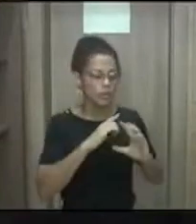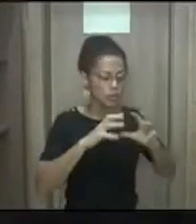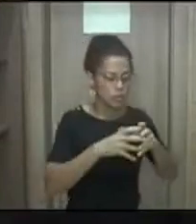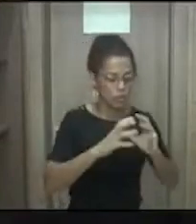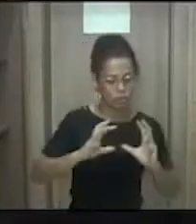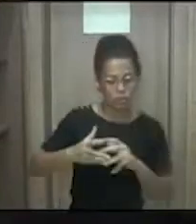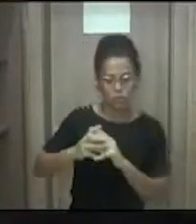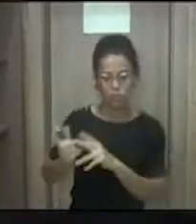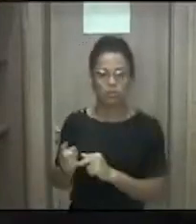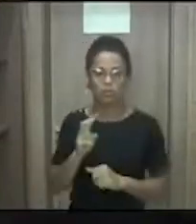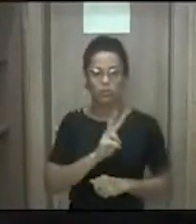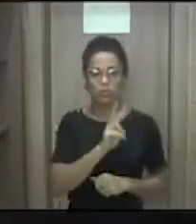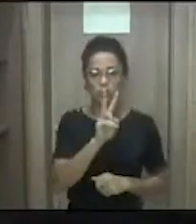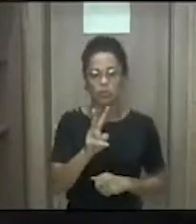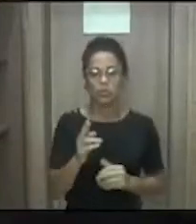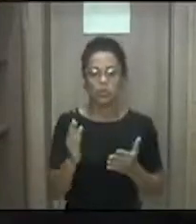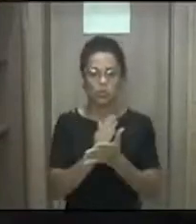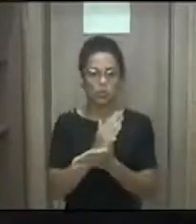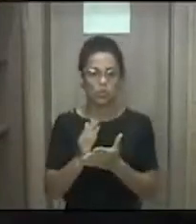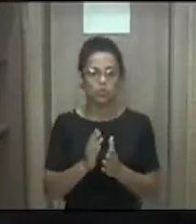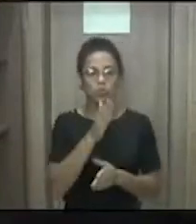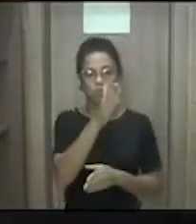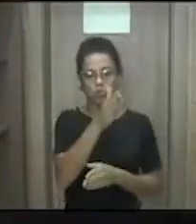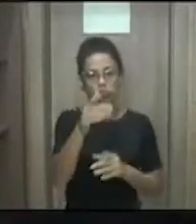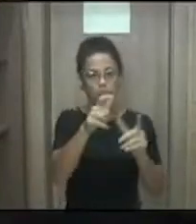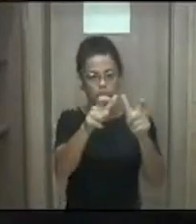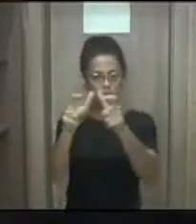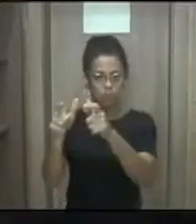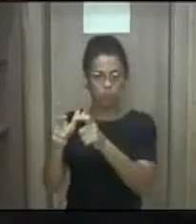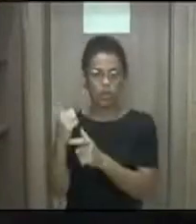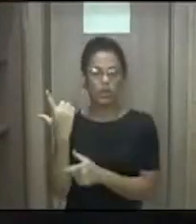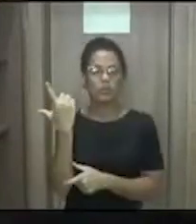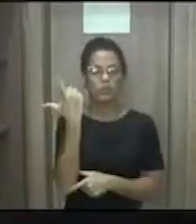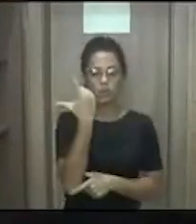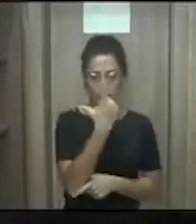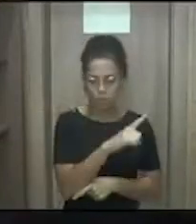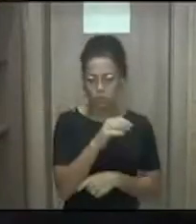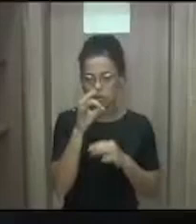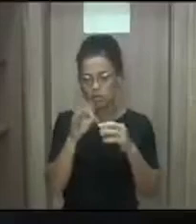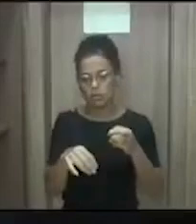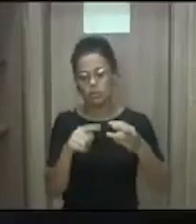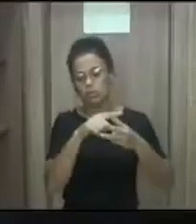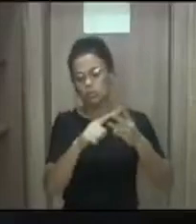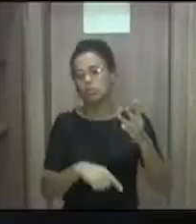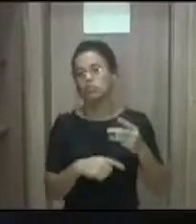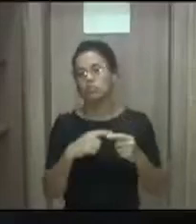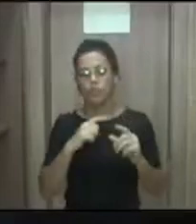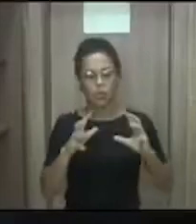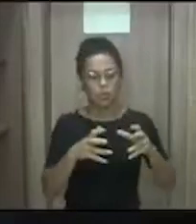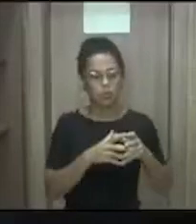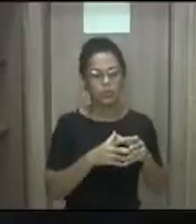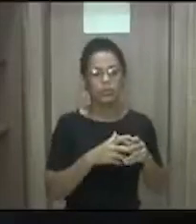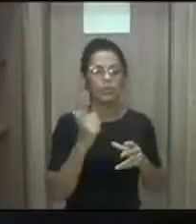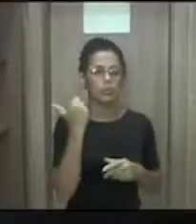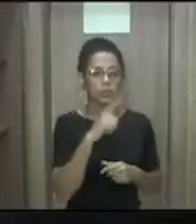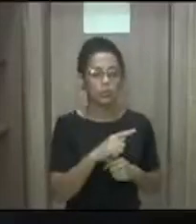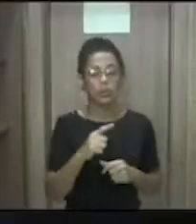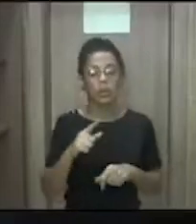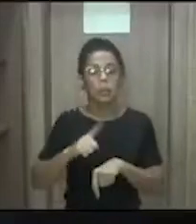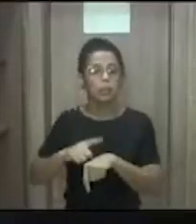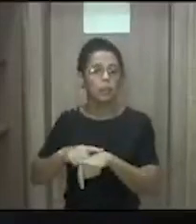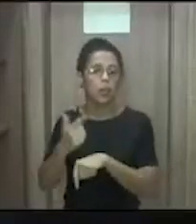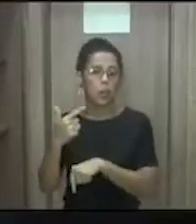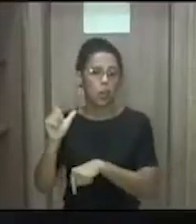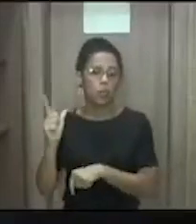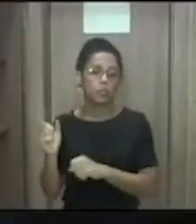Então, algumas regiões a gente conseguiu contemplar os 3 ou 4 portes numa mesma visita. Em outros momentos a gente teve que